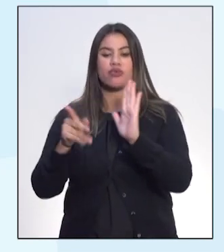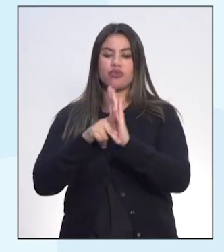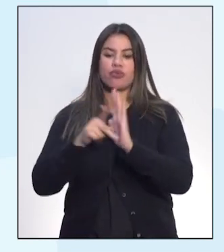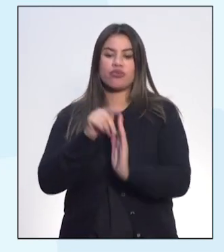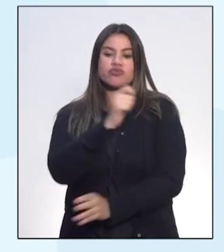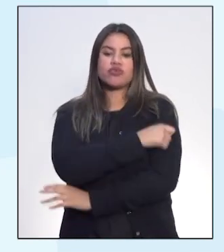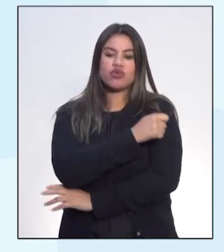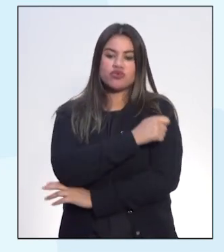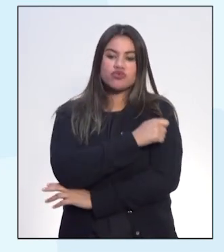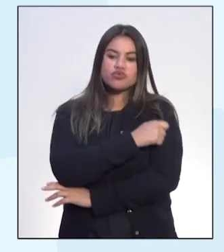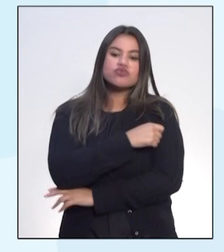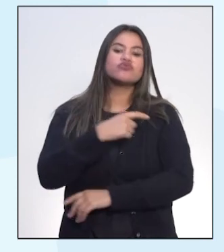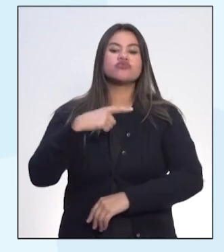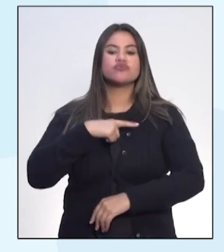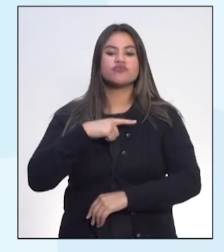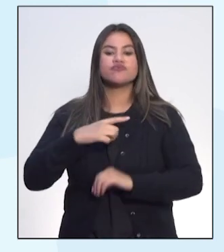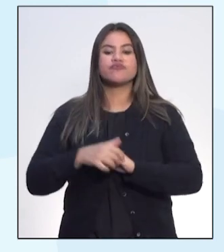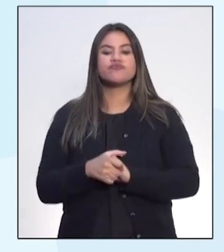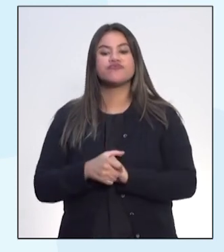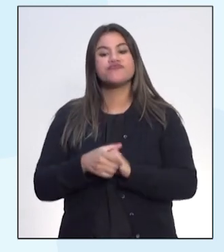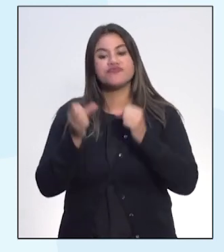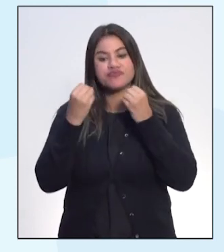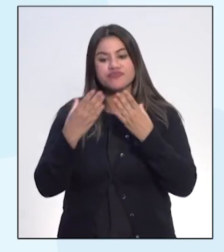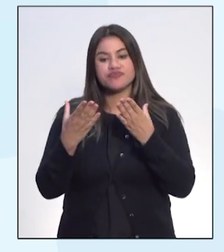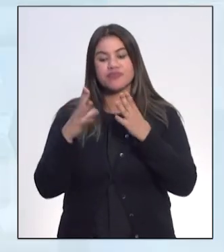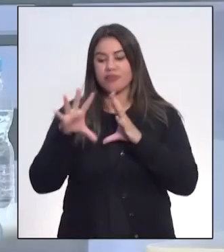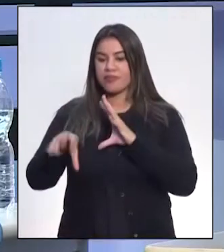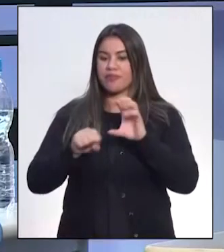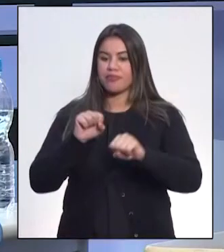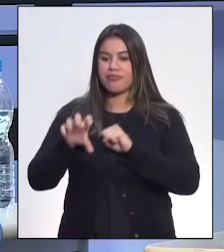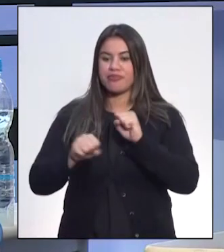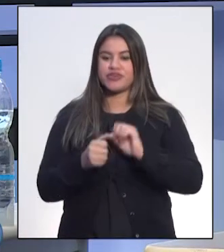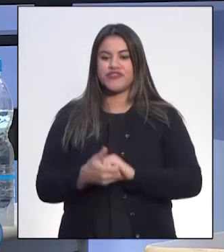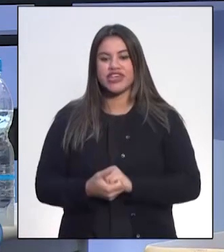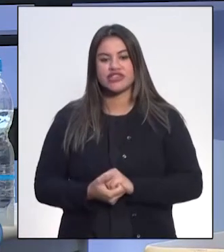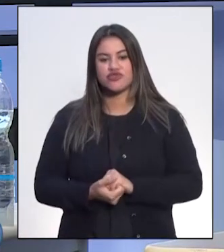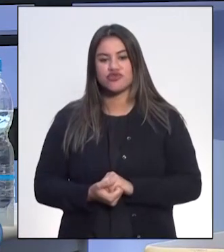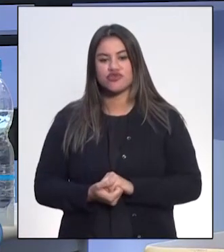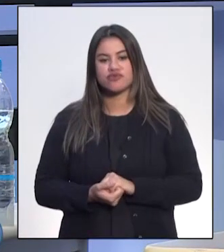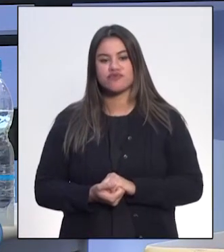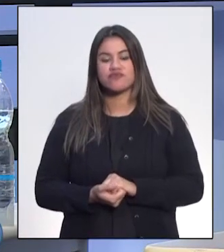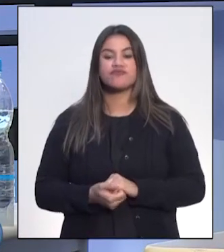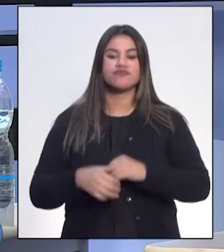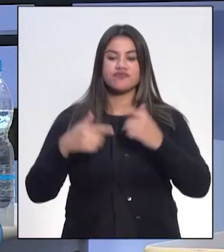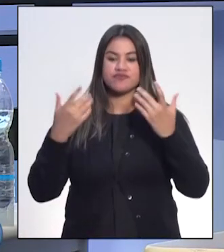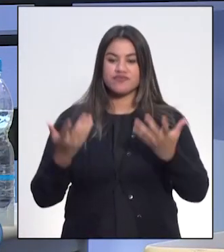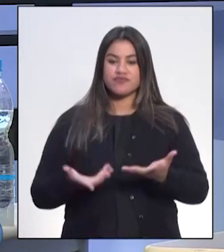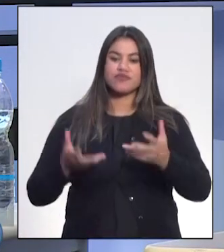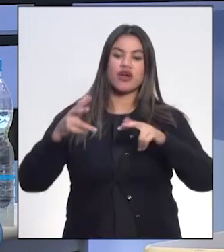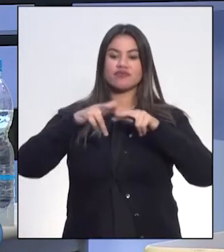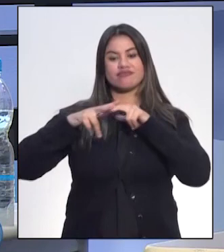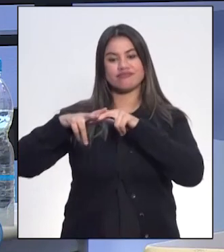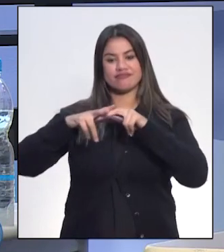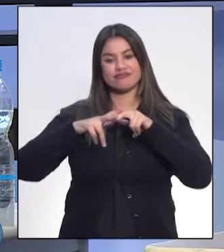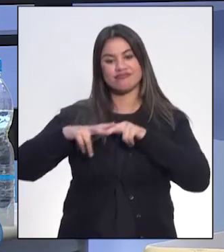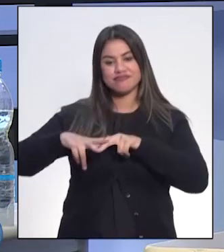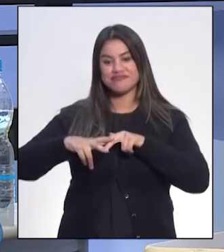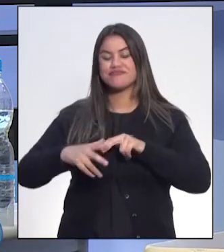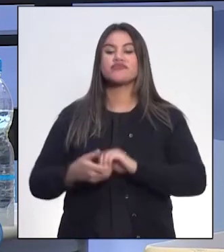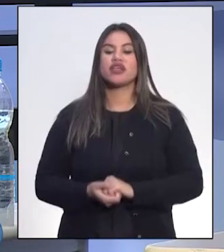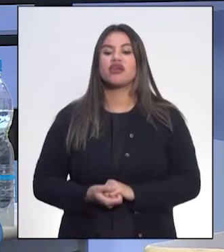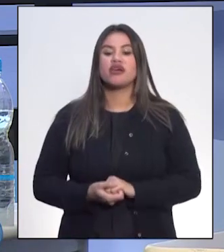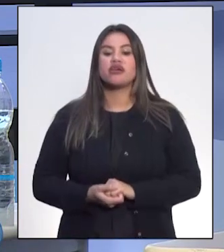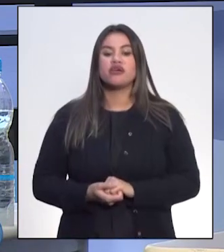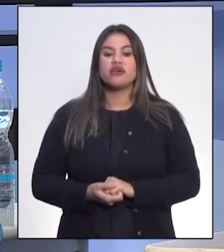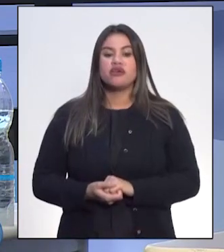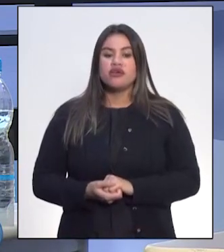gente use nessa aula também. É sempre bom ter em mãos, perfeito? Então, vamos lá, recapitulando um pouquinho a aula passada. Na aula passada,